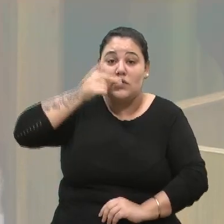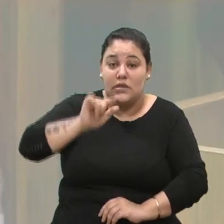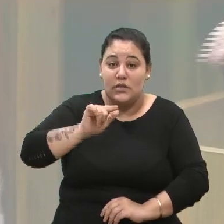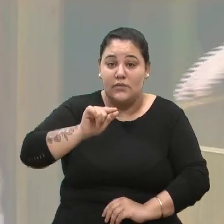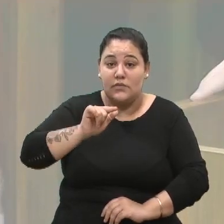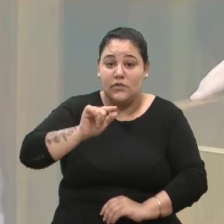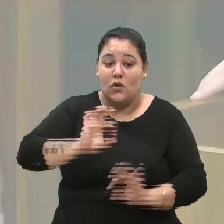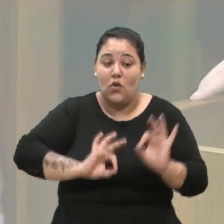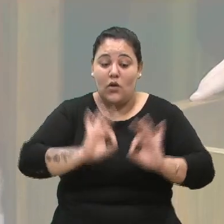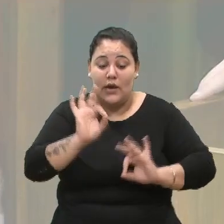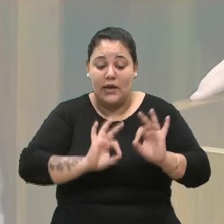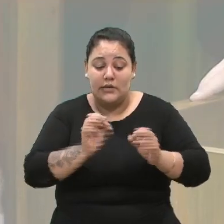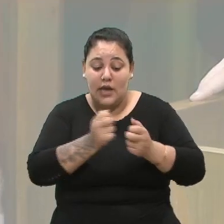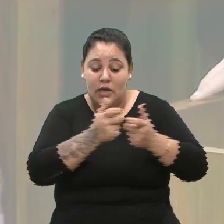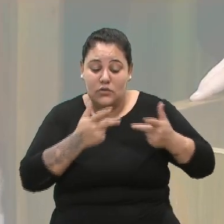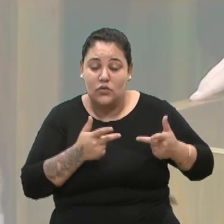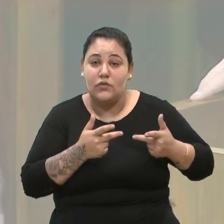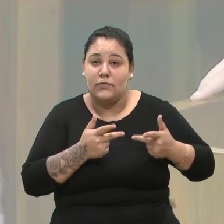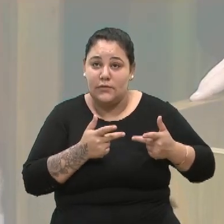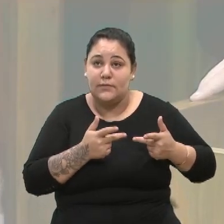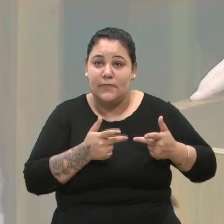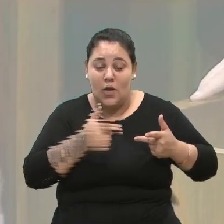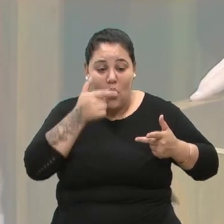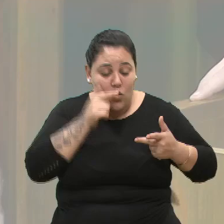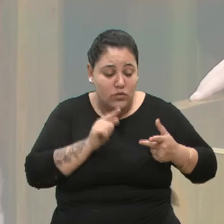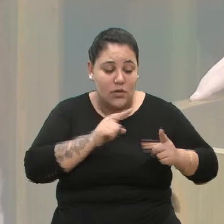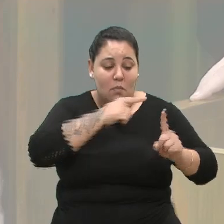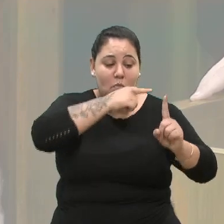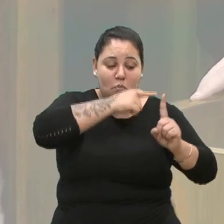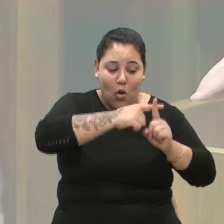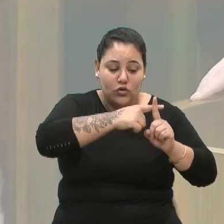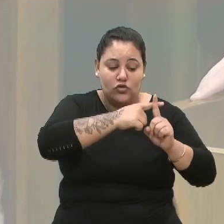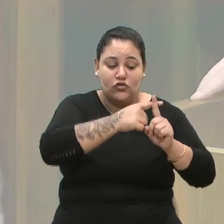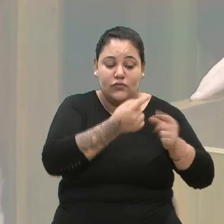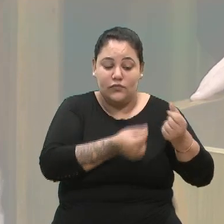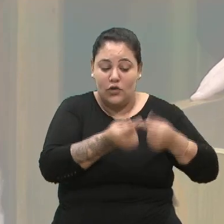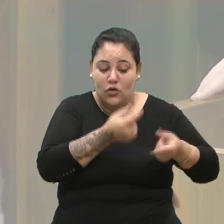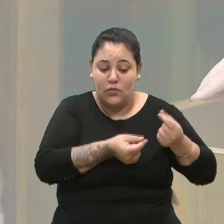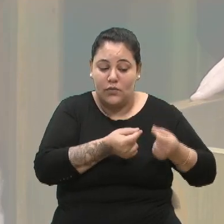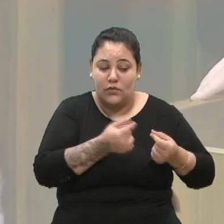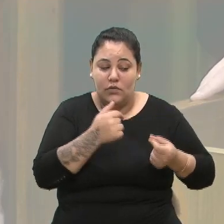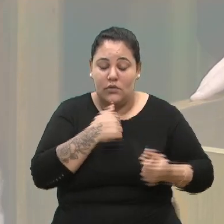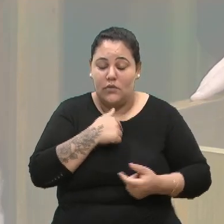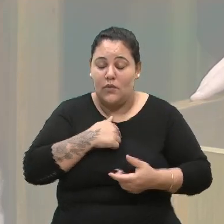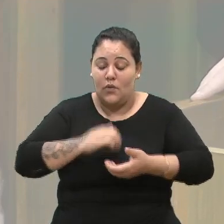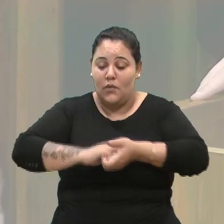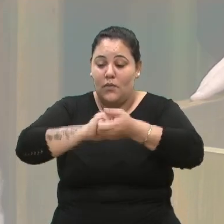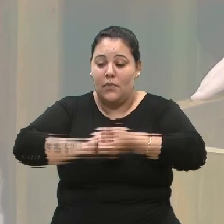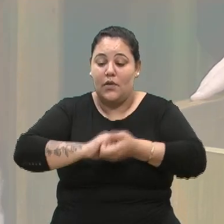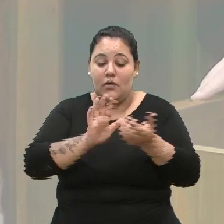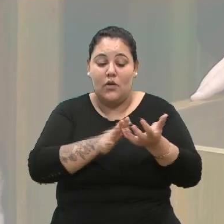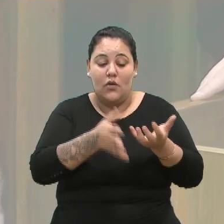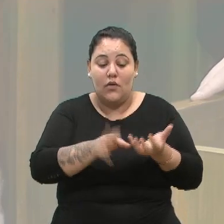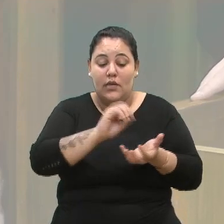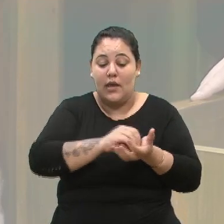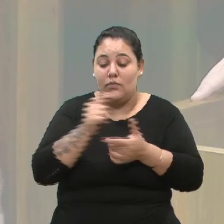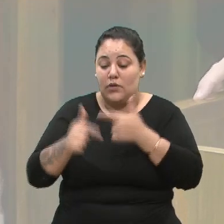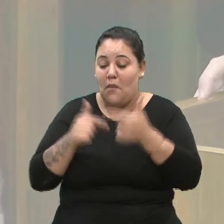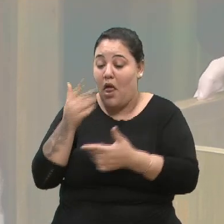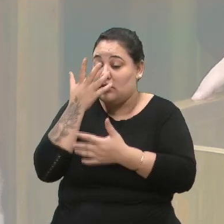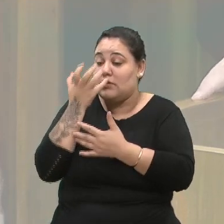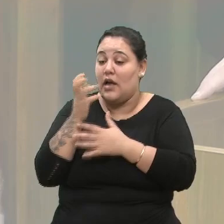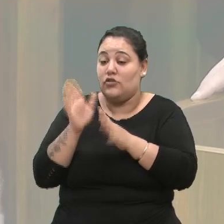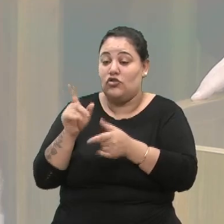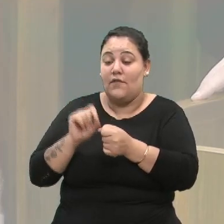em dia e fechar no azul. Então, cumprimentos à Codeca, cumprimento ao trabalho sério que vem fazendo, à